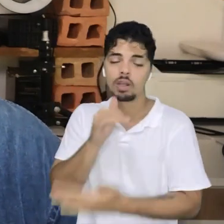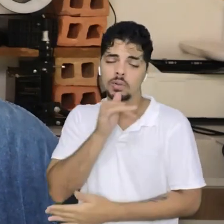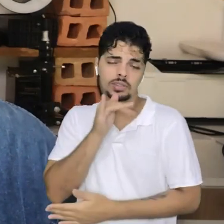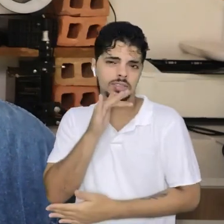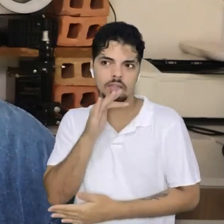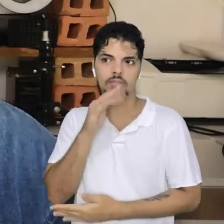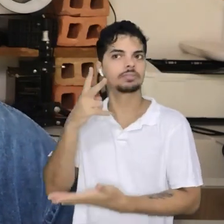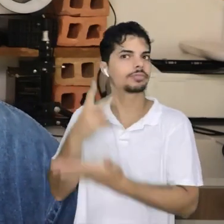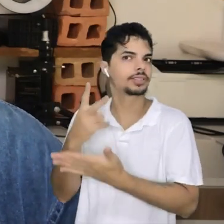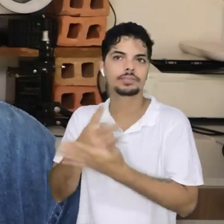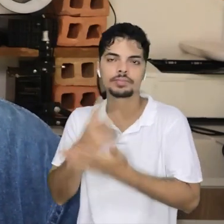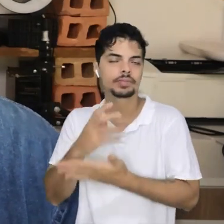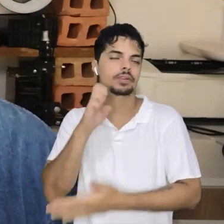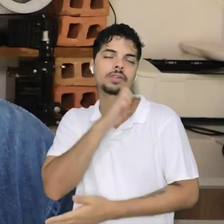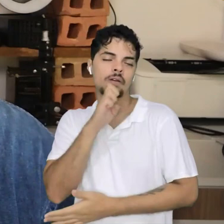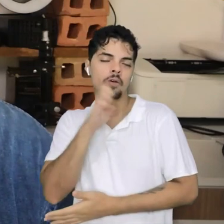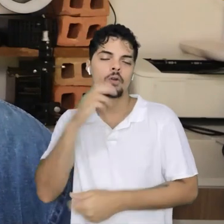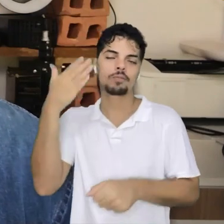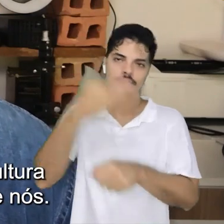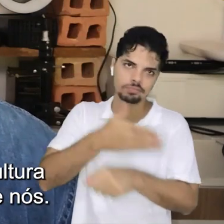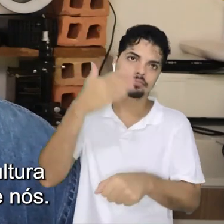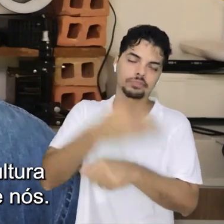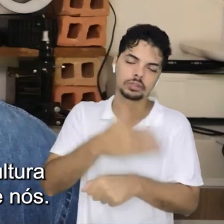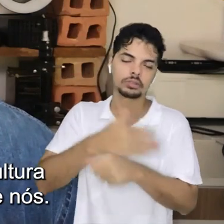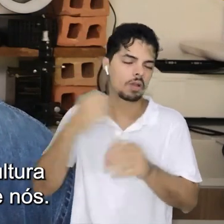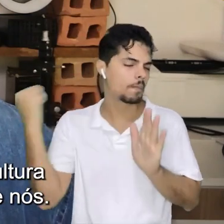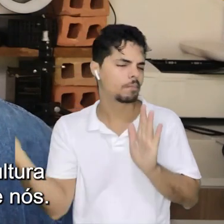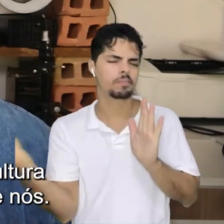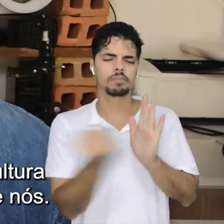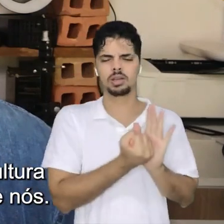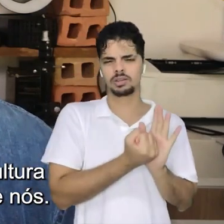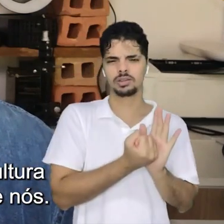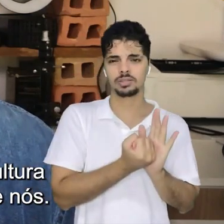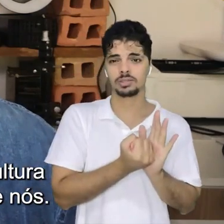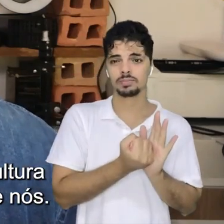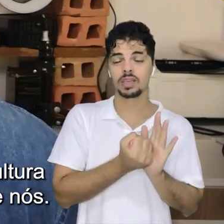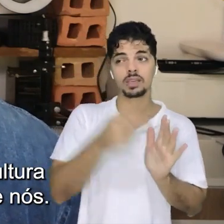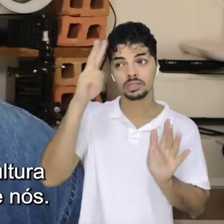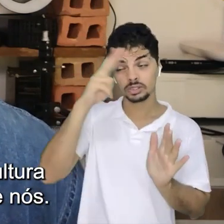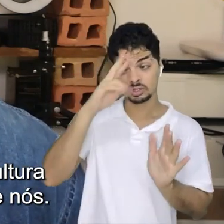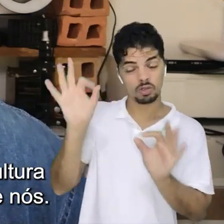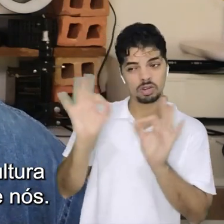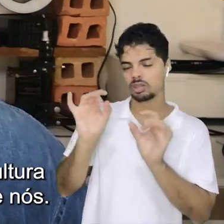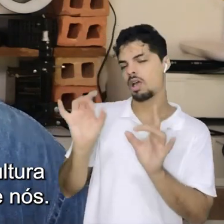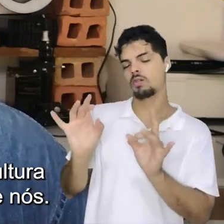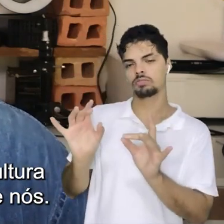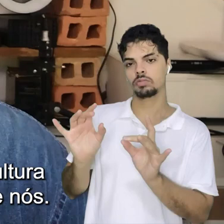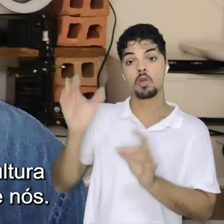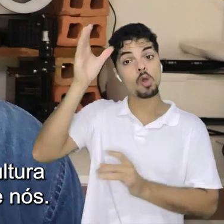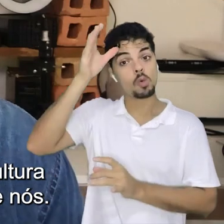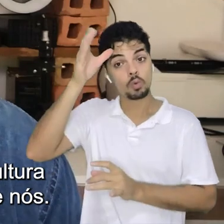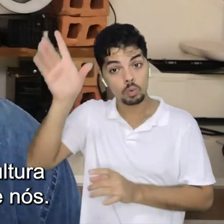gerando por vezes um total desconhecimento não só da história mas também da cultura das Nações que estão tão